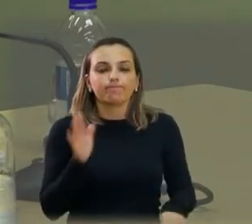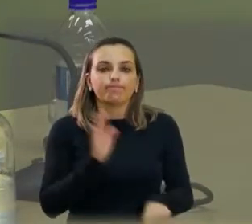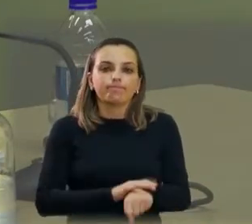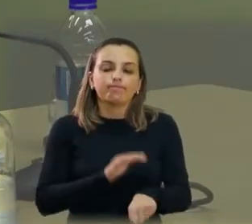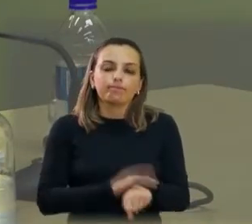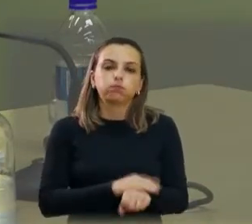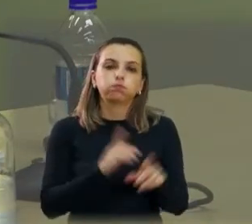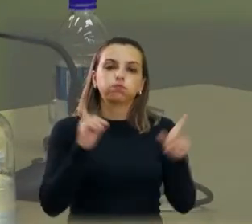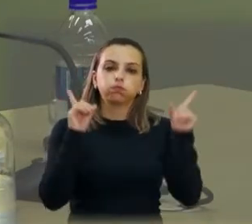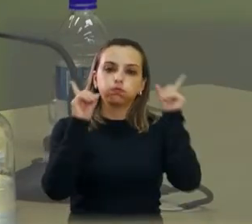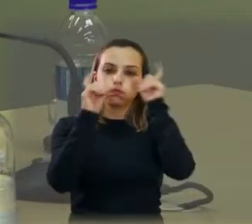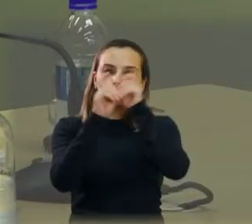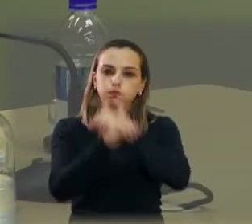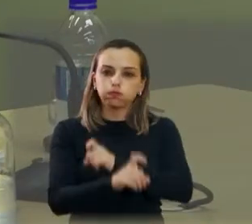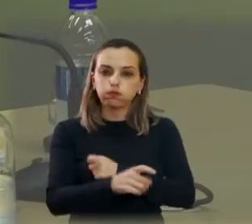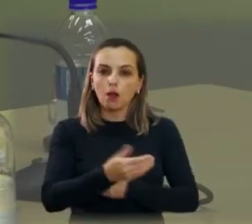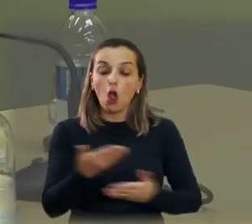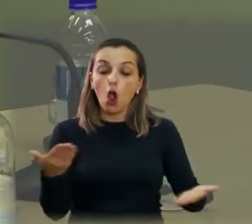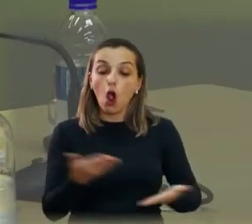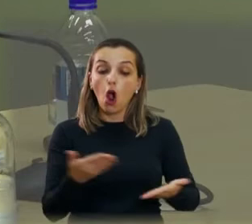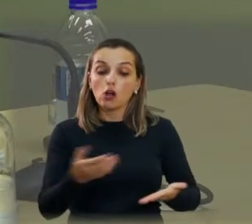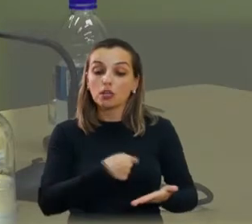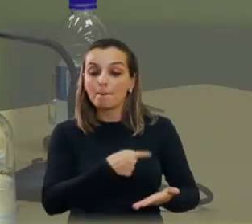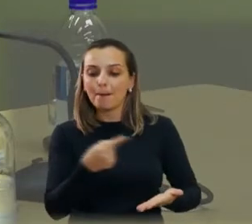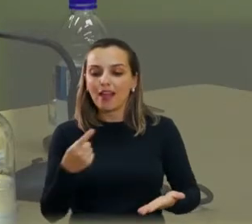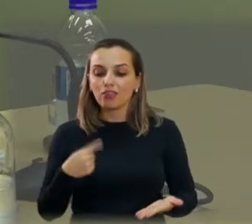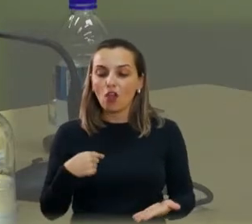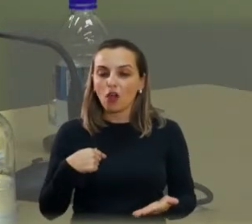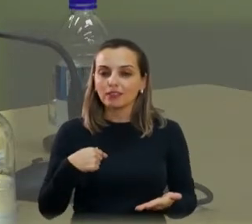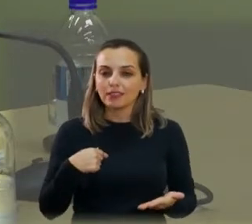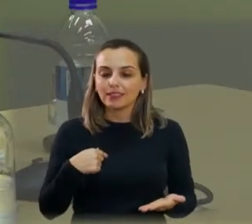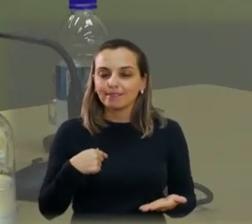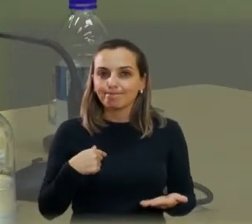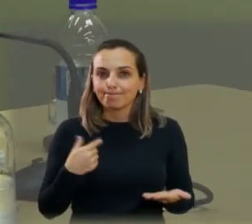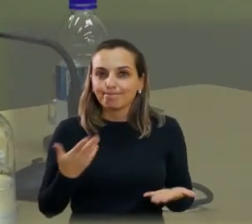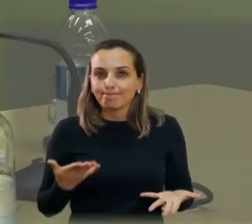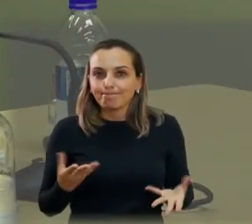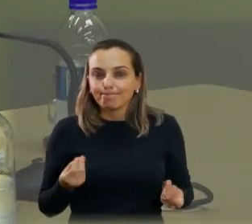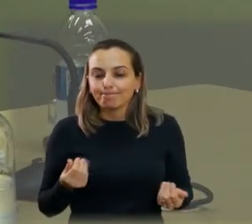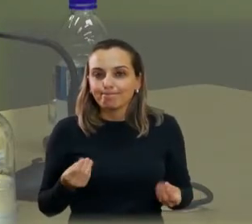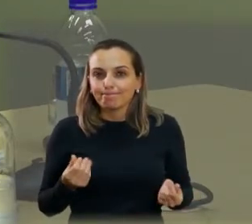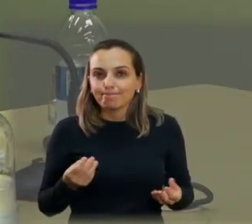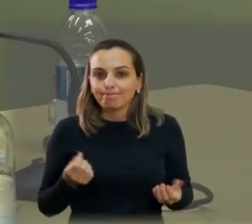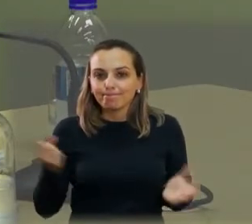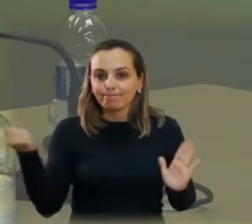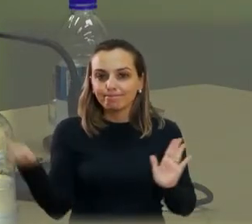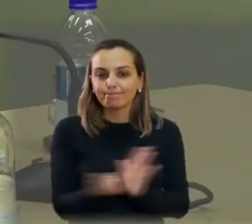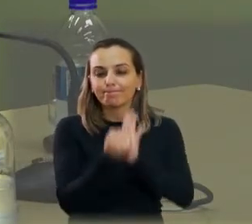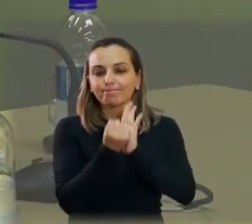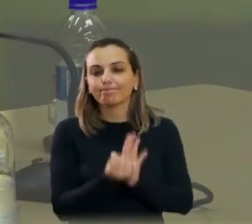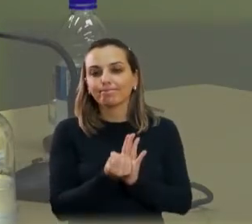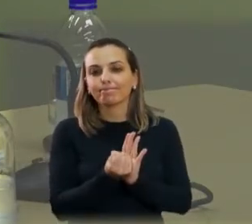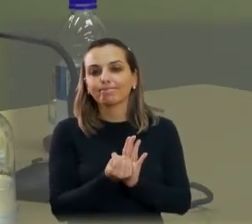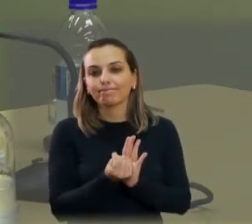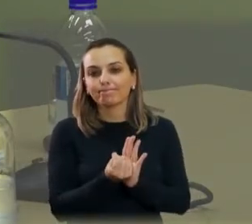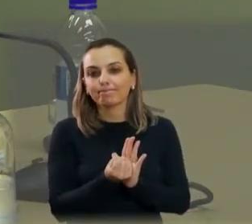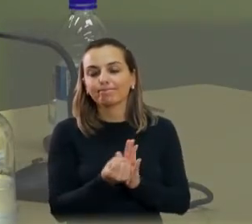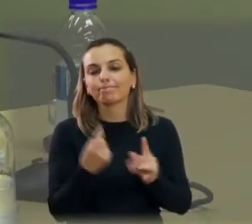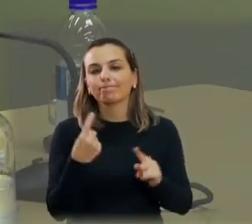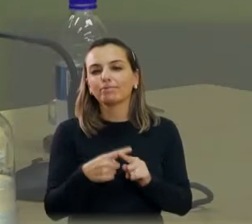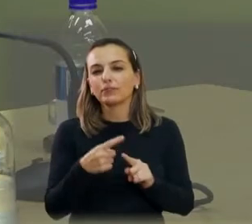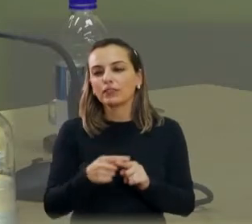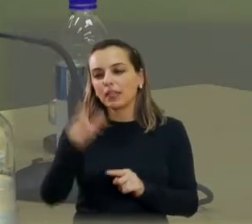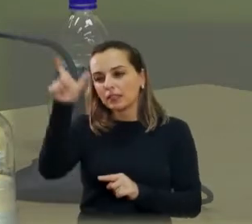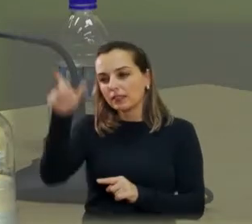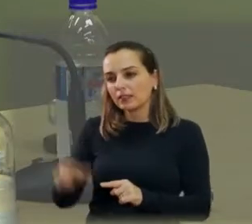difícil. Hoje, para nós, está sendo um dia marcante, né, por conta da positivação